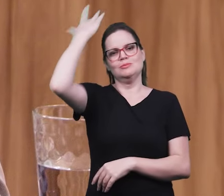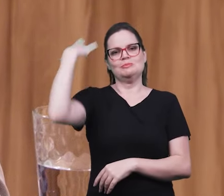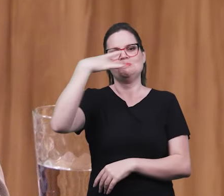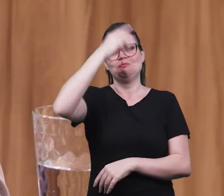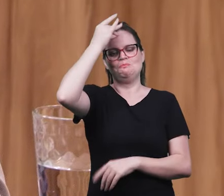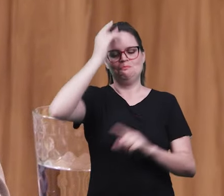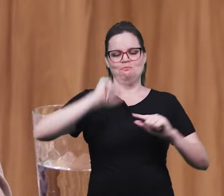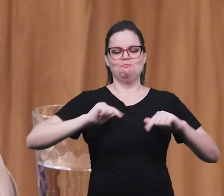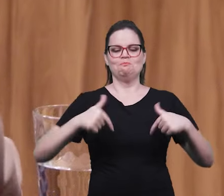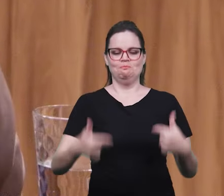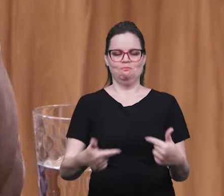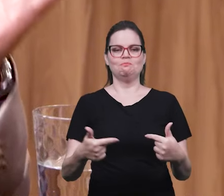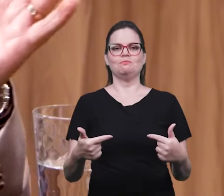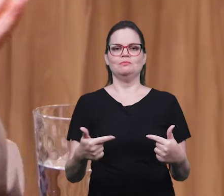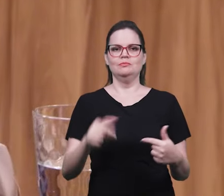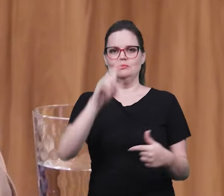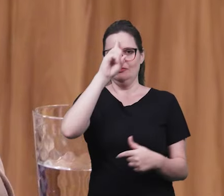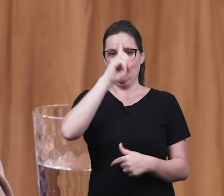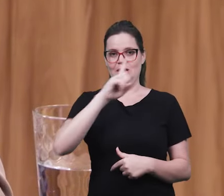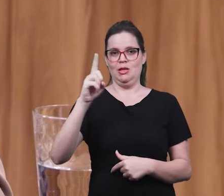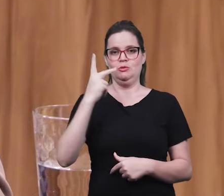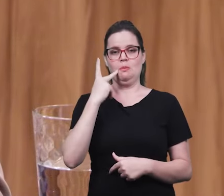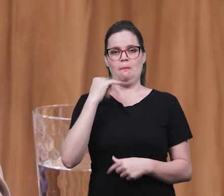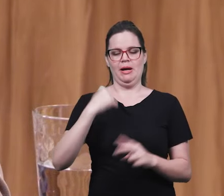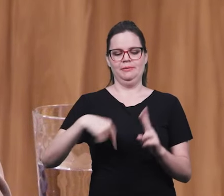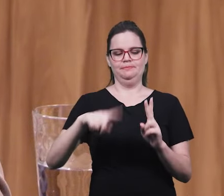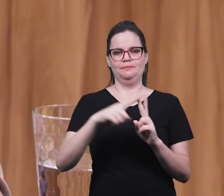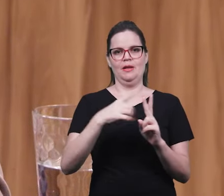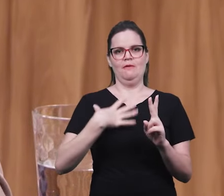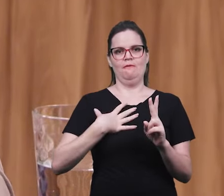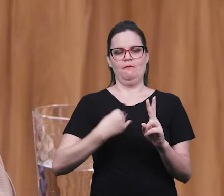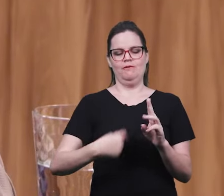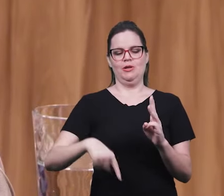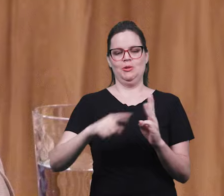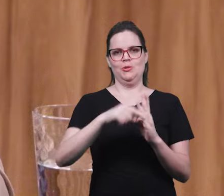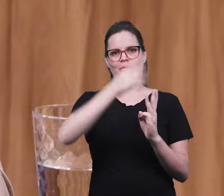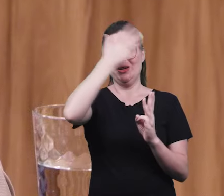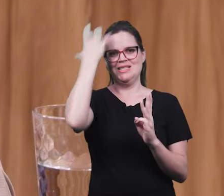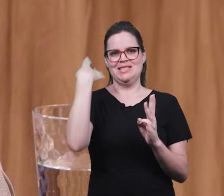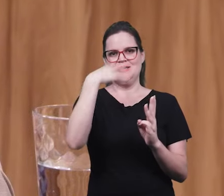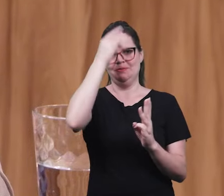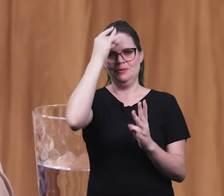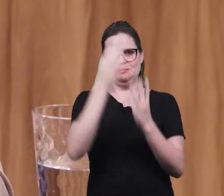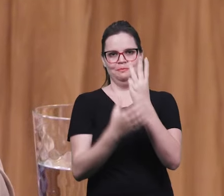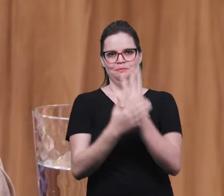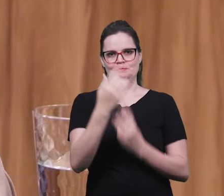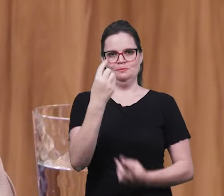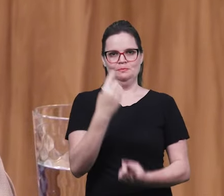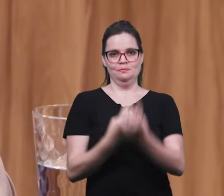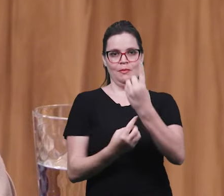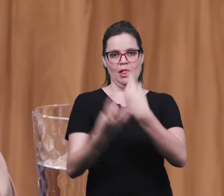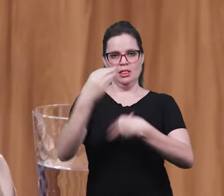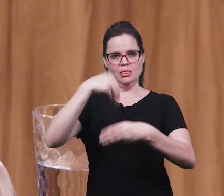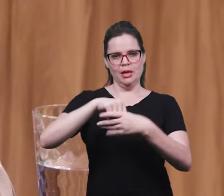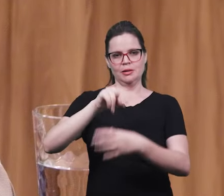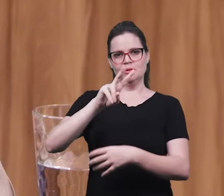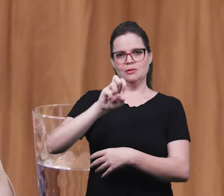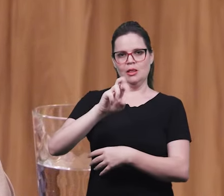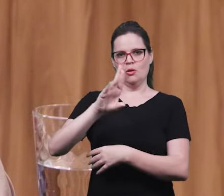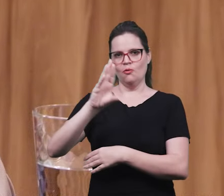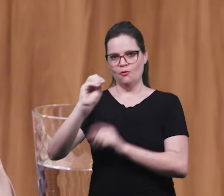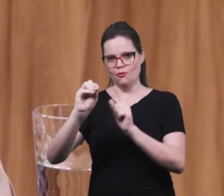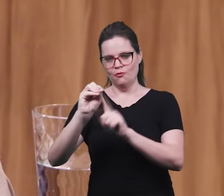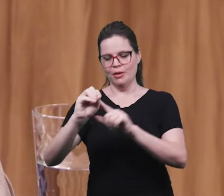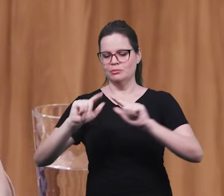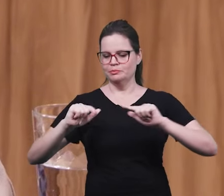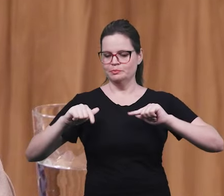da ação do Espírito Santo. Deus Pai, Deus Filho e Deus Espírito Santo, isso no Verbo, transmitindo essa energia, ou seja,